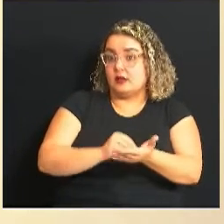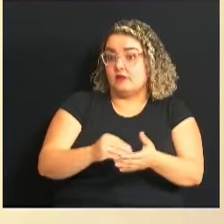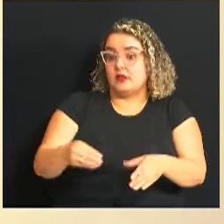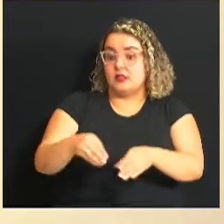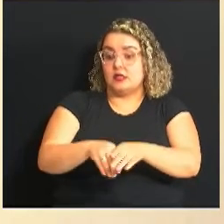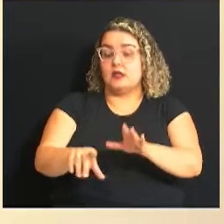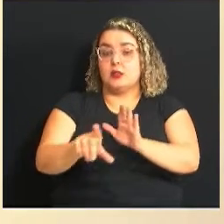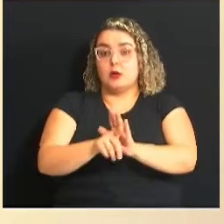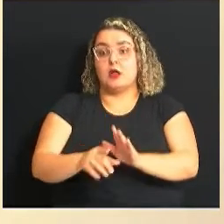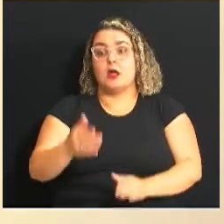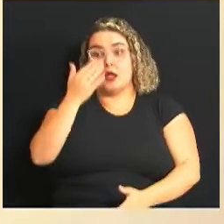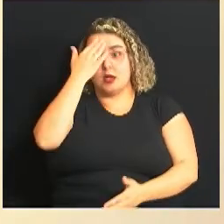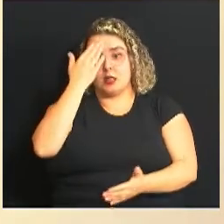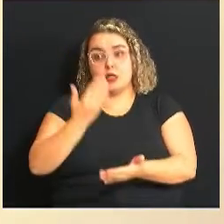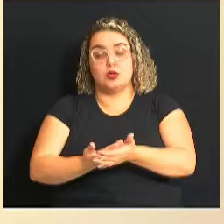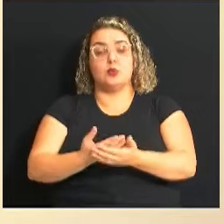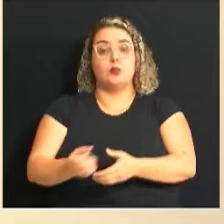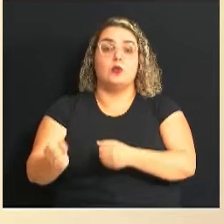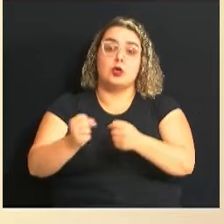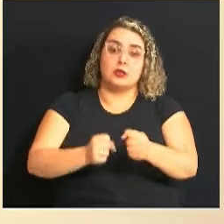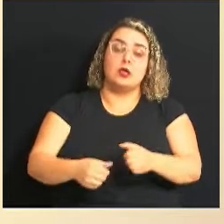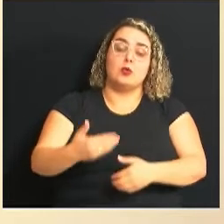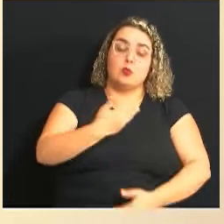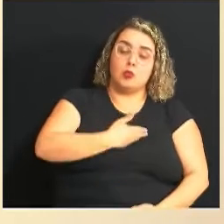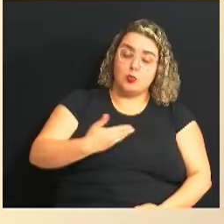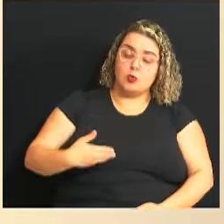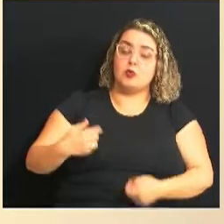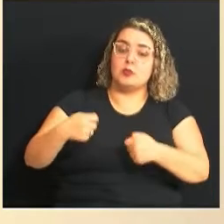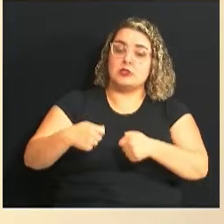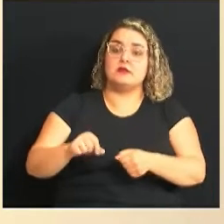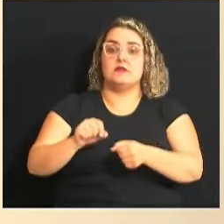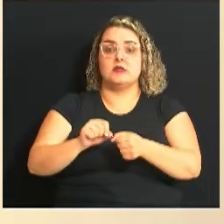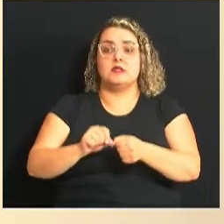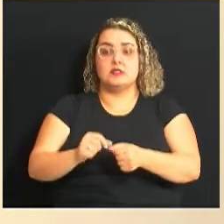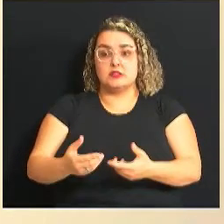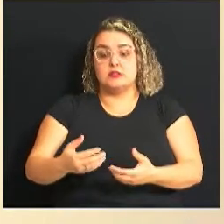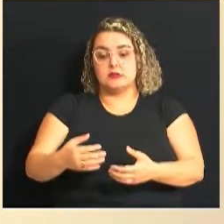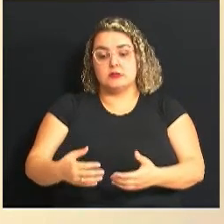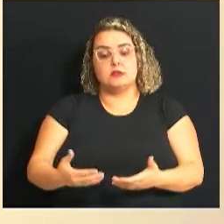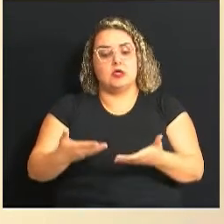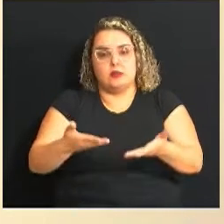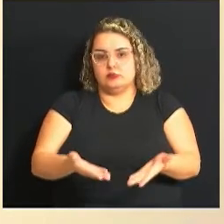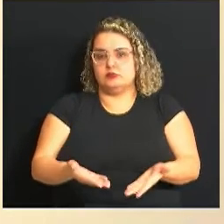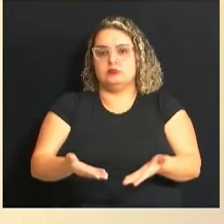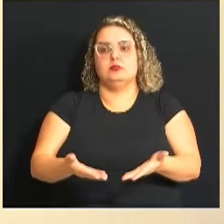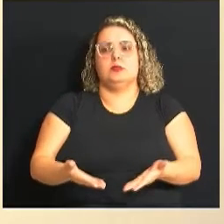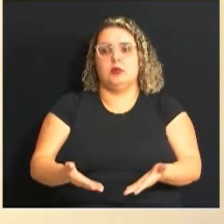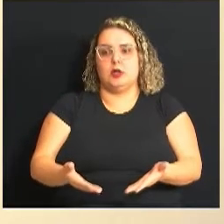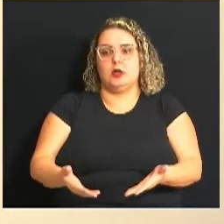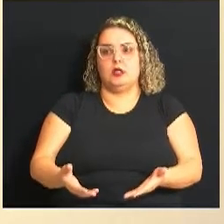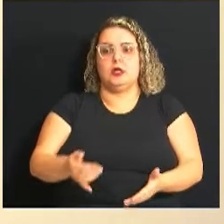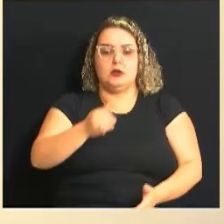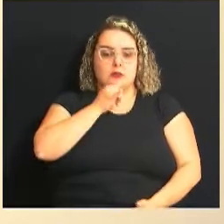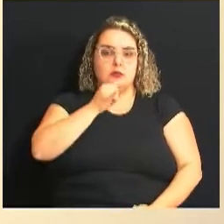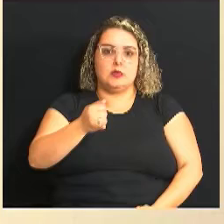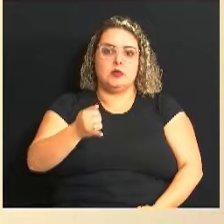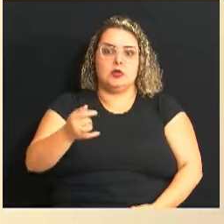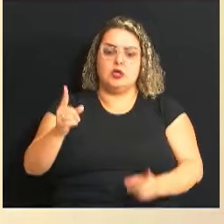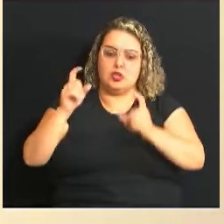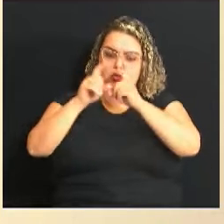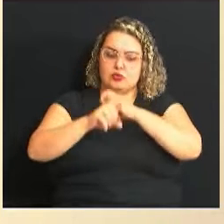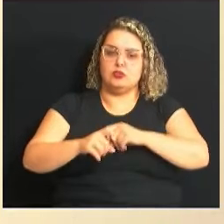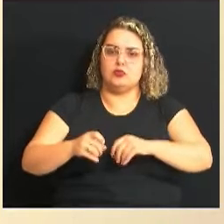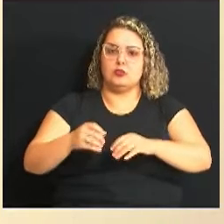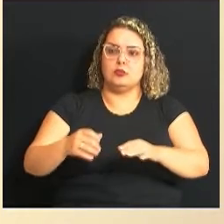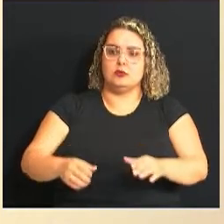poder público tem que fazer a parte dele e dar o exemplo ao dificultar a admissão desses cargos com pessoas